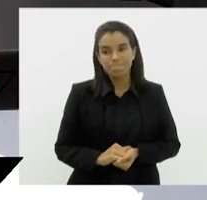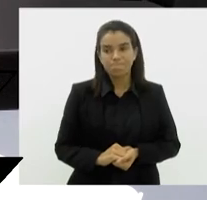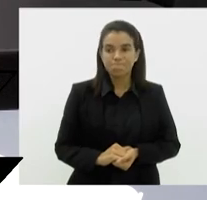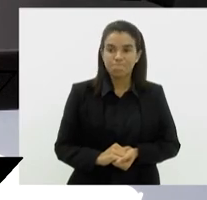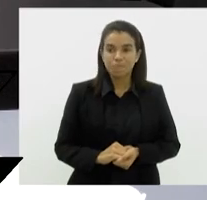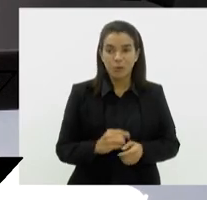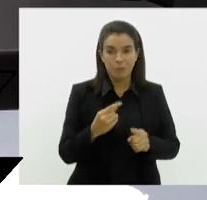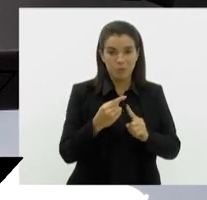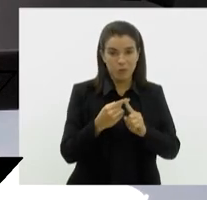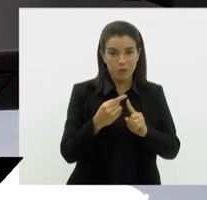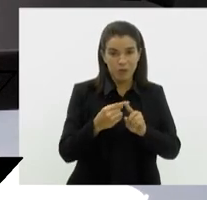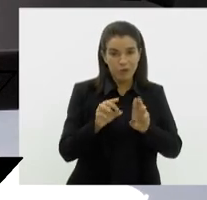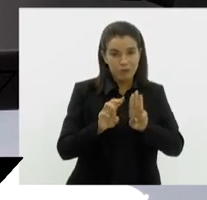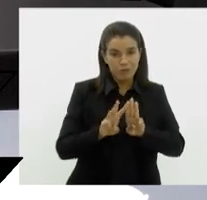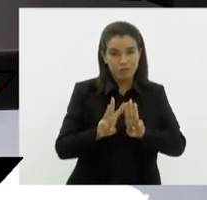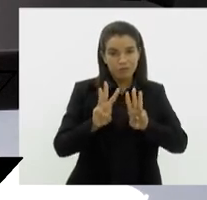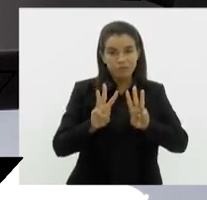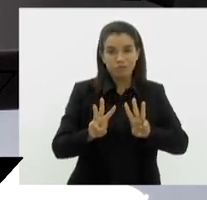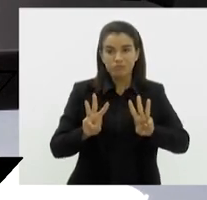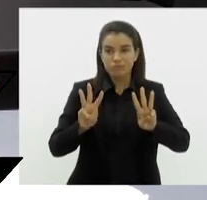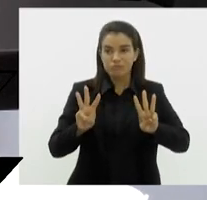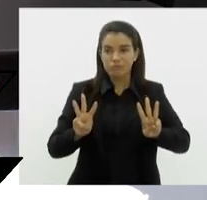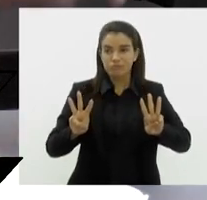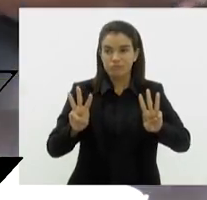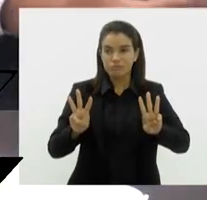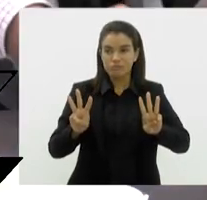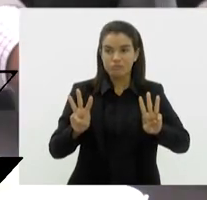Porque no site, não é isso, Sandra?